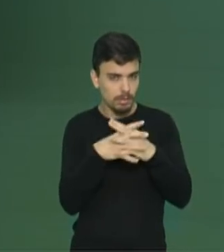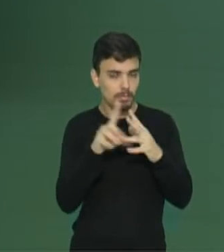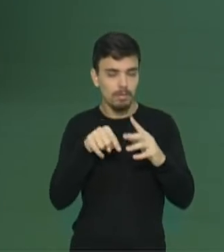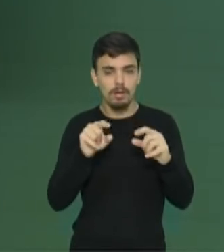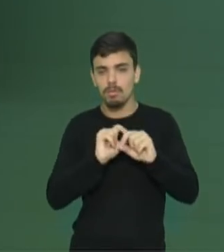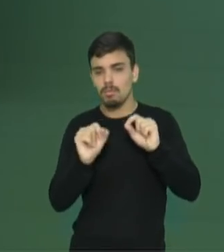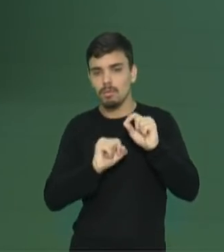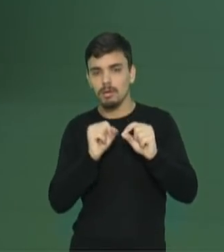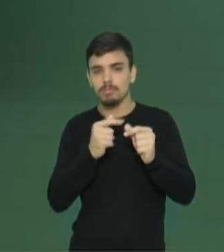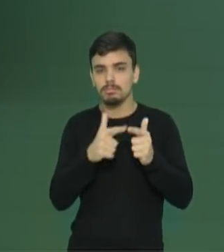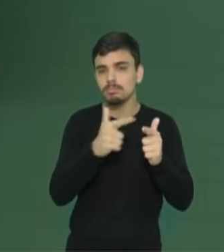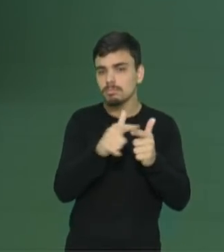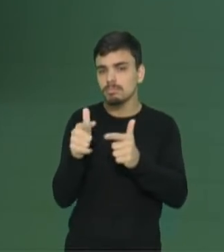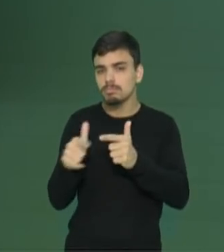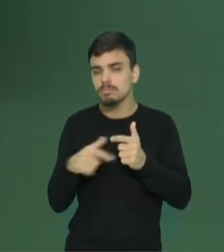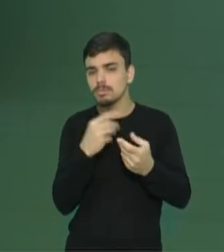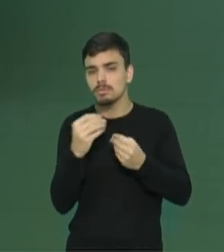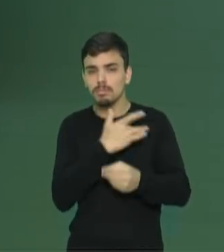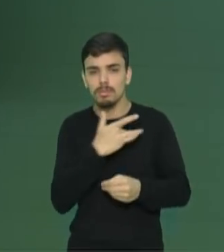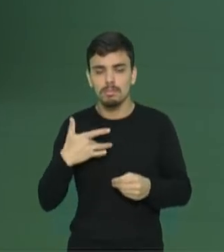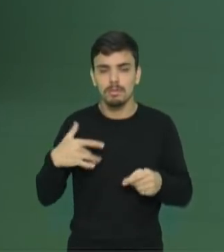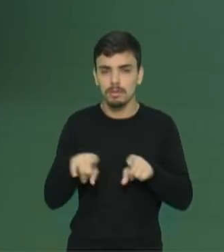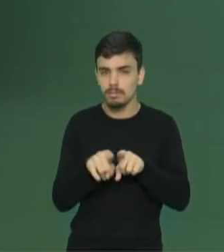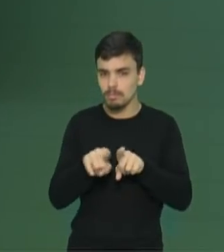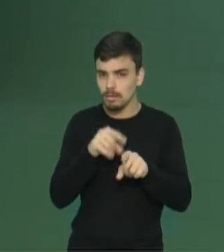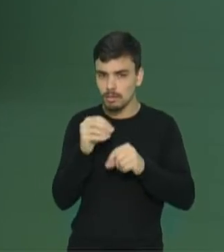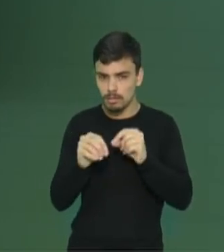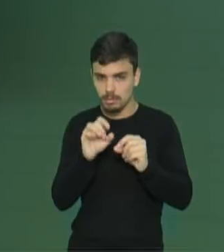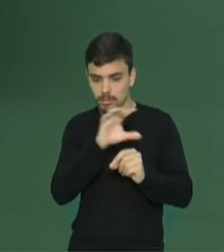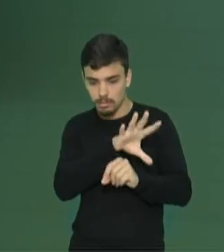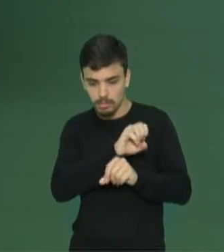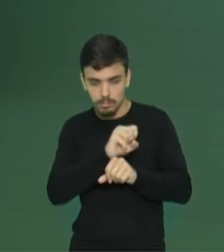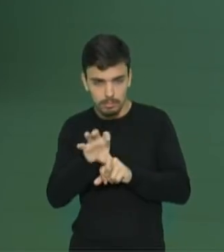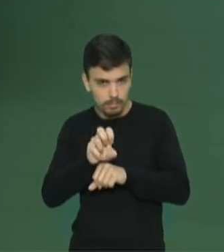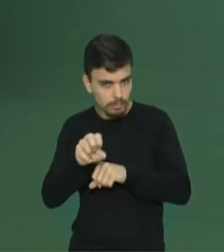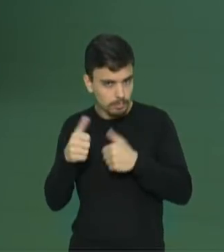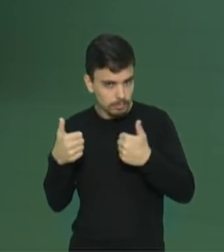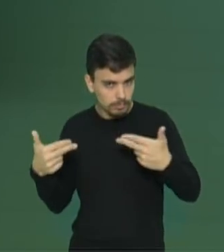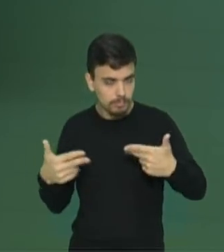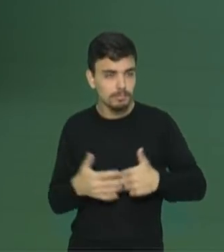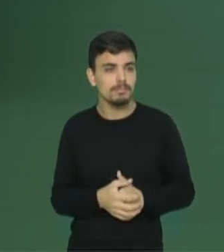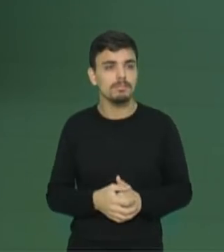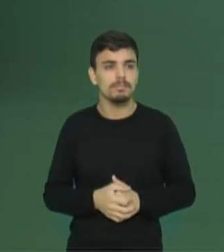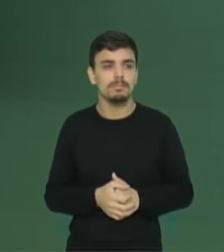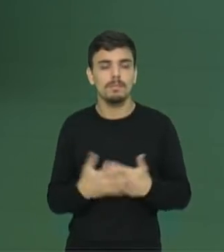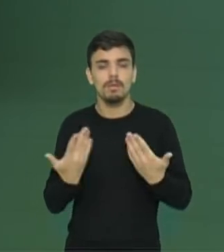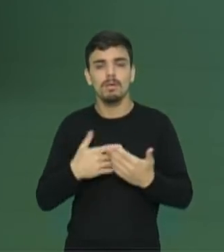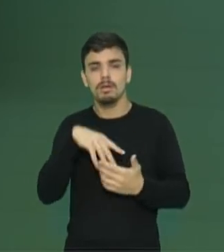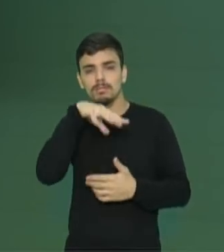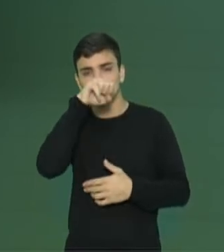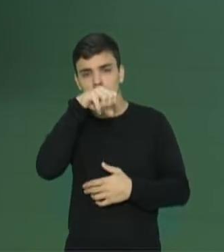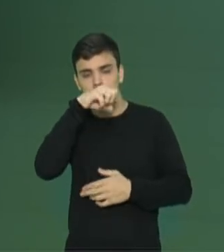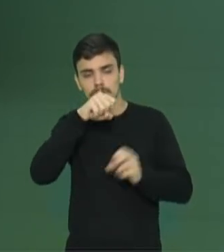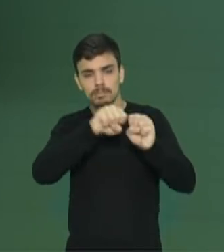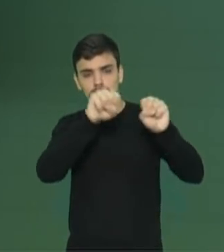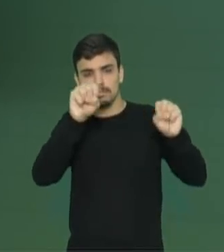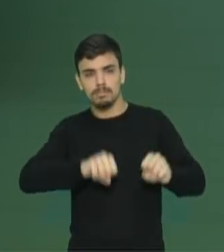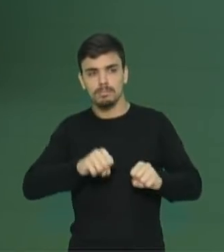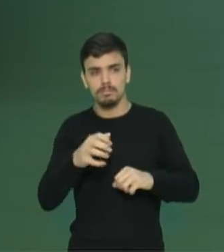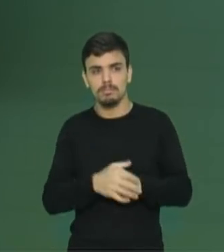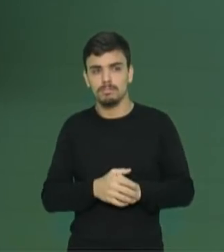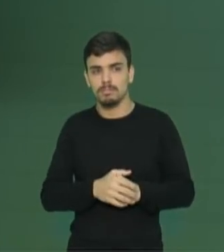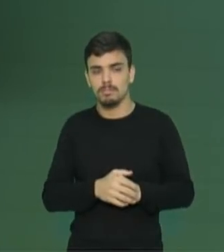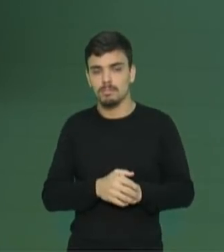para distribuição de nutrientes e captação de resíduos. Sistema respiratório. Aquáticos respiram